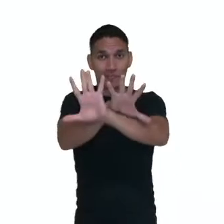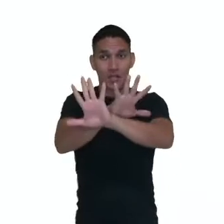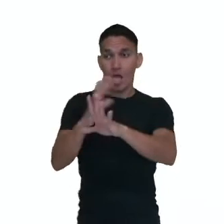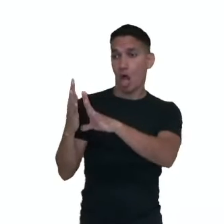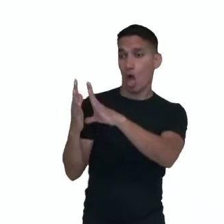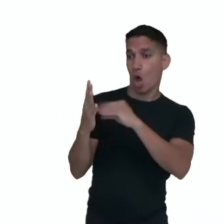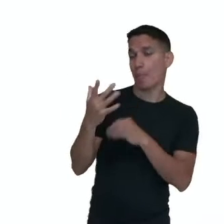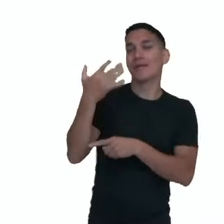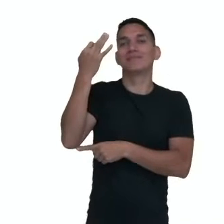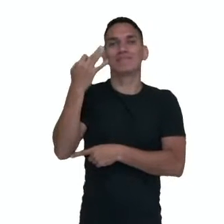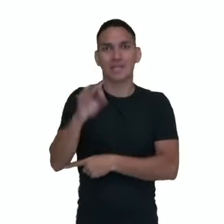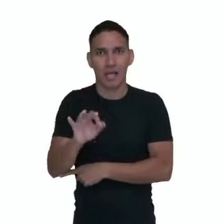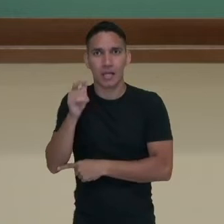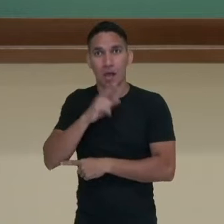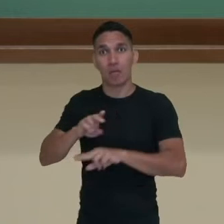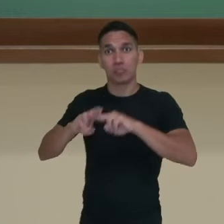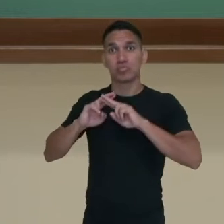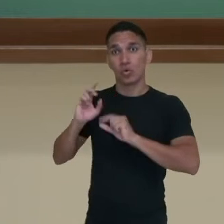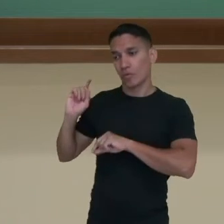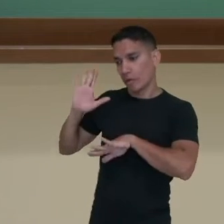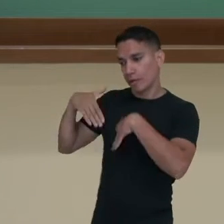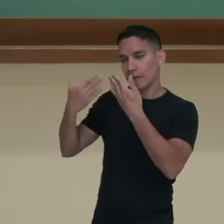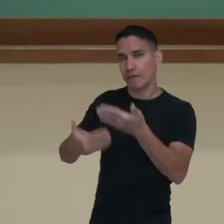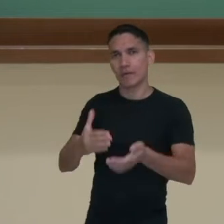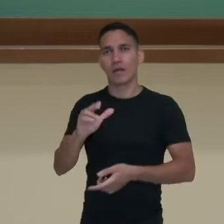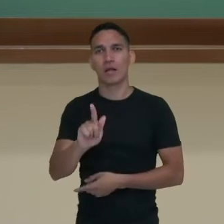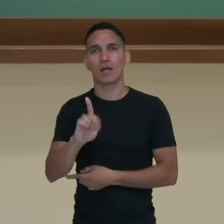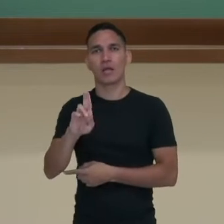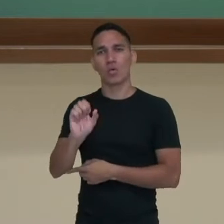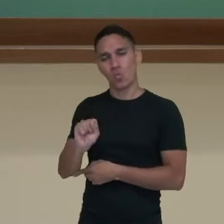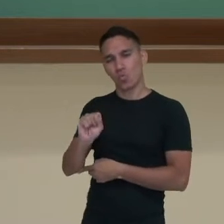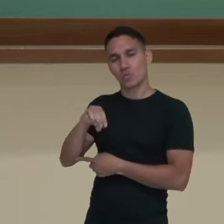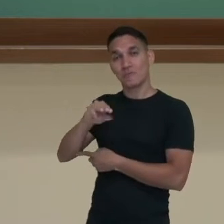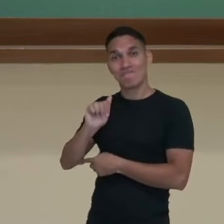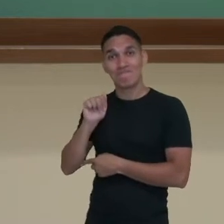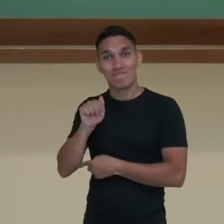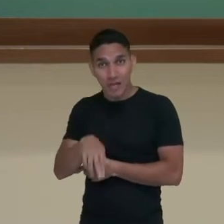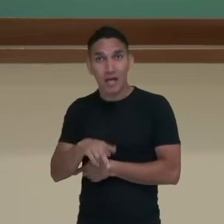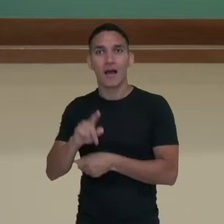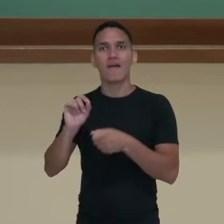certo, né? Que é o que Nussmann veio fazer quando ele assumiu. Ele passou